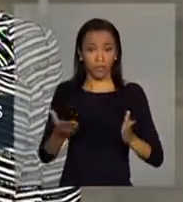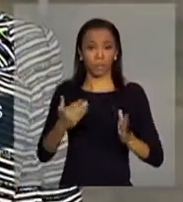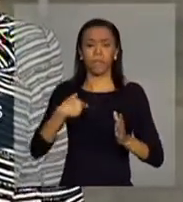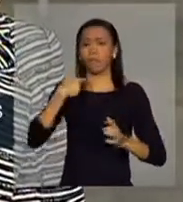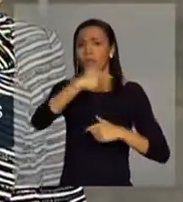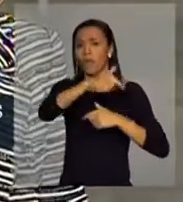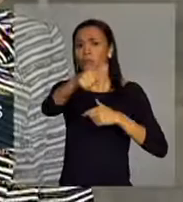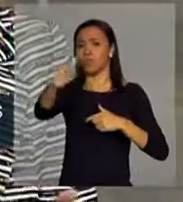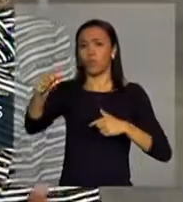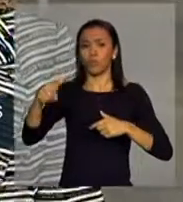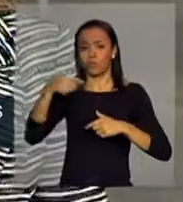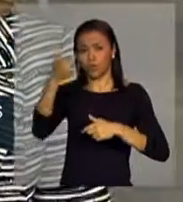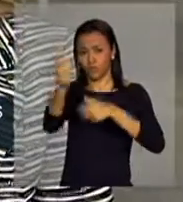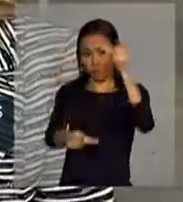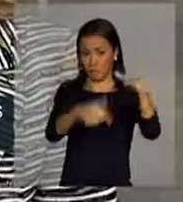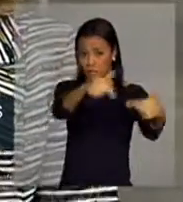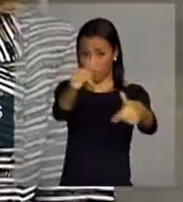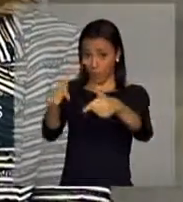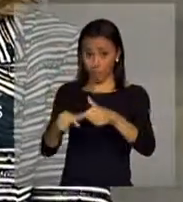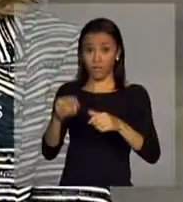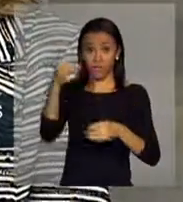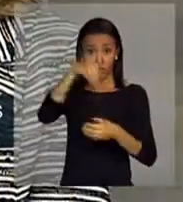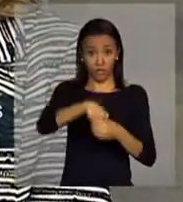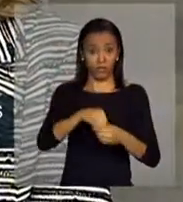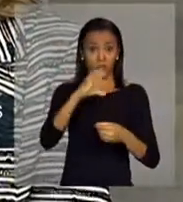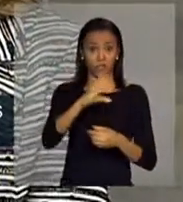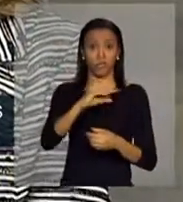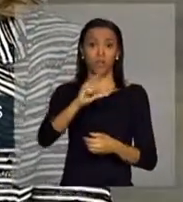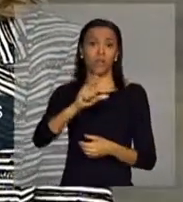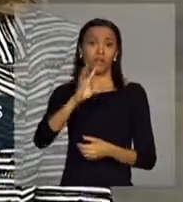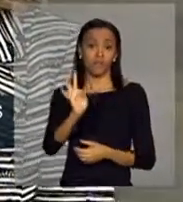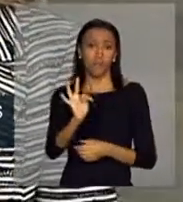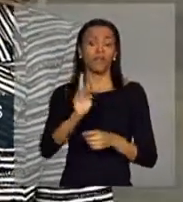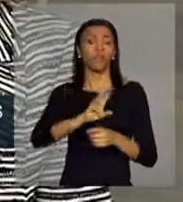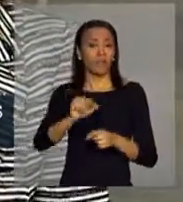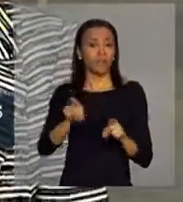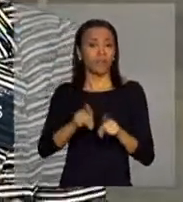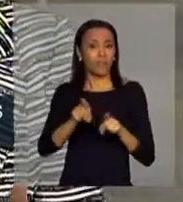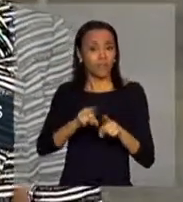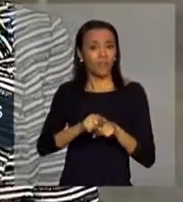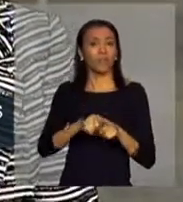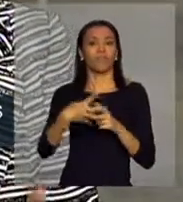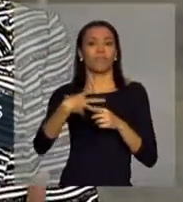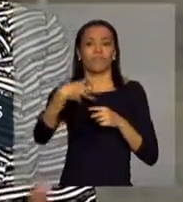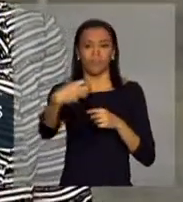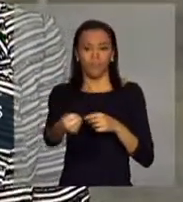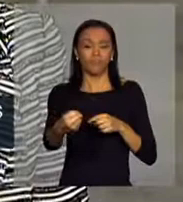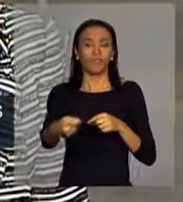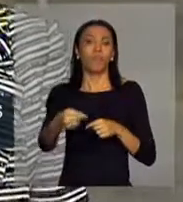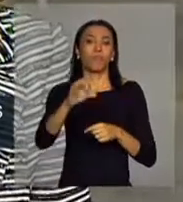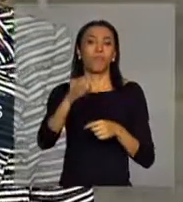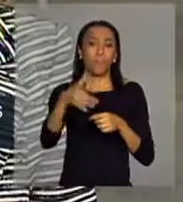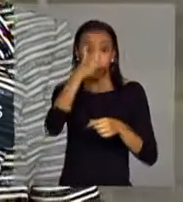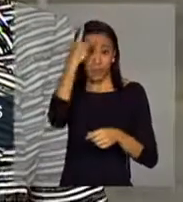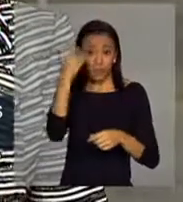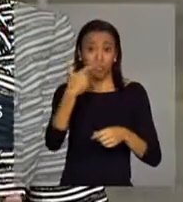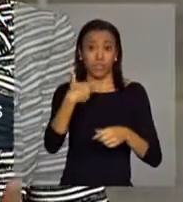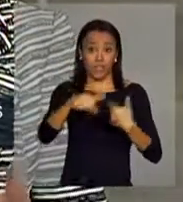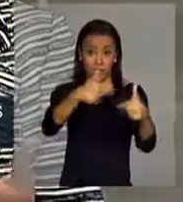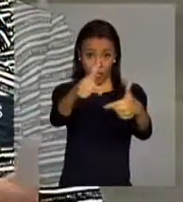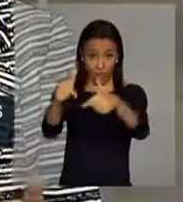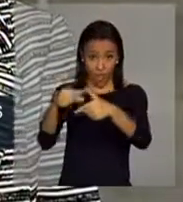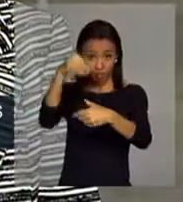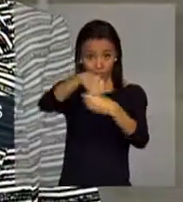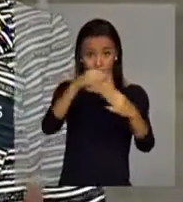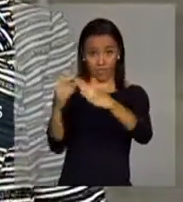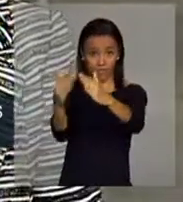demais trabalhadores na CLT também será estendido aos trabalhadores domésticos. Isso é uma importante conquista do país. Eu acho